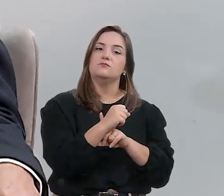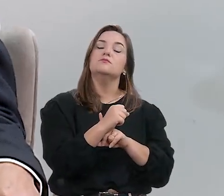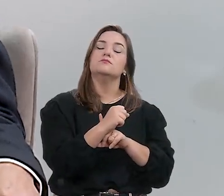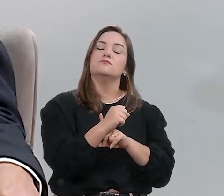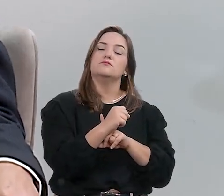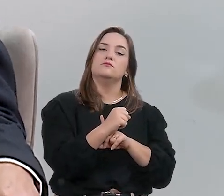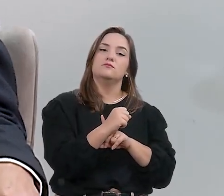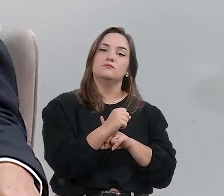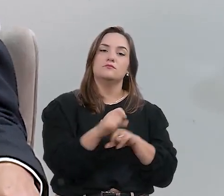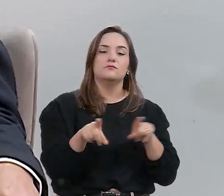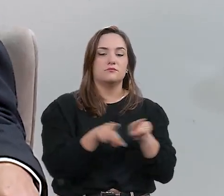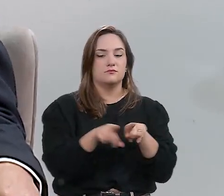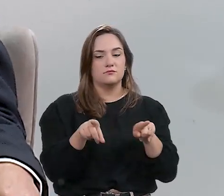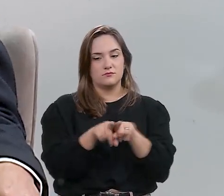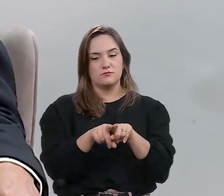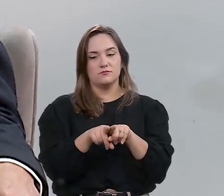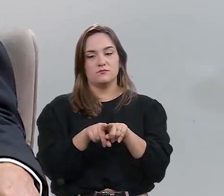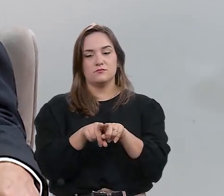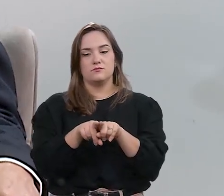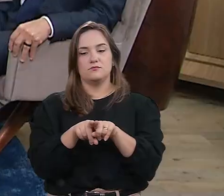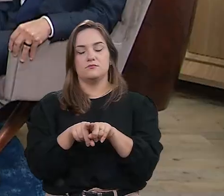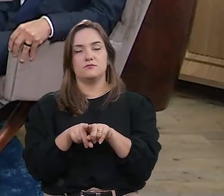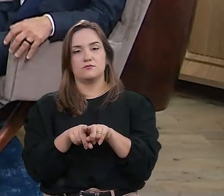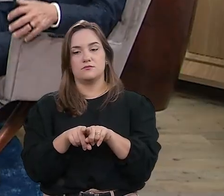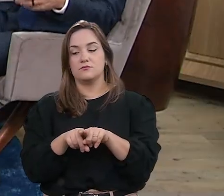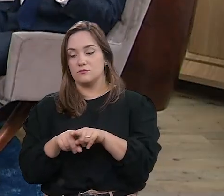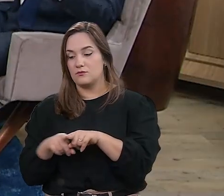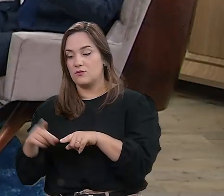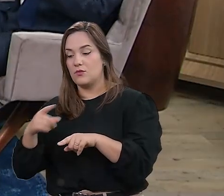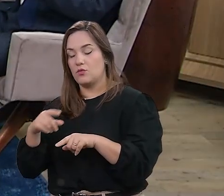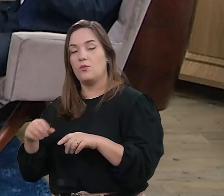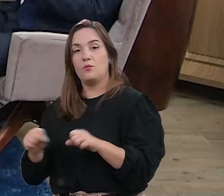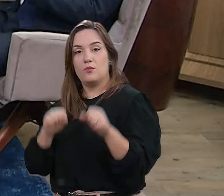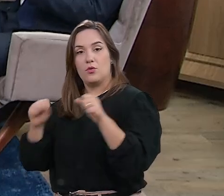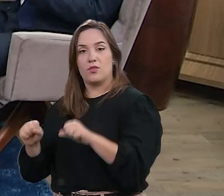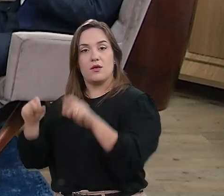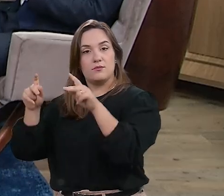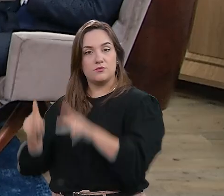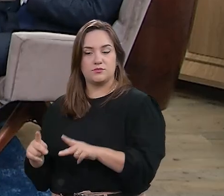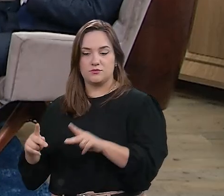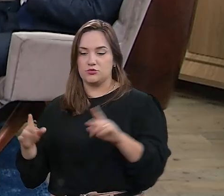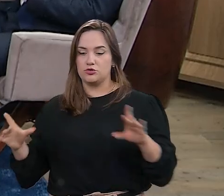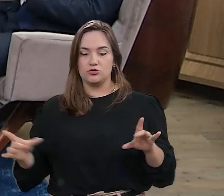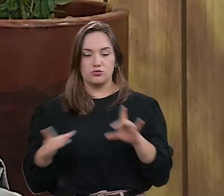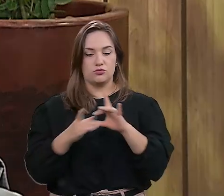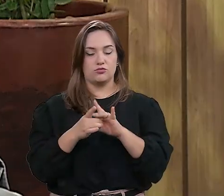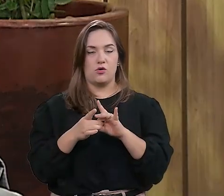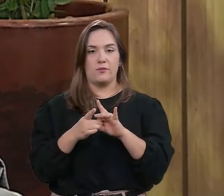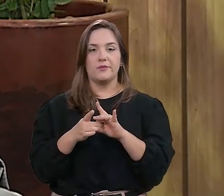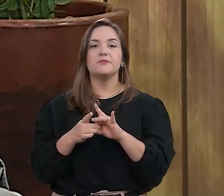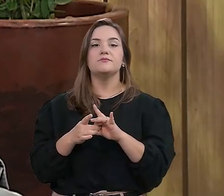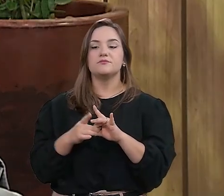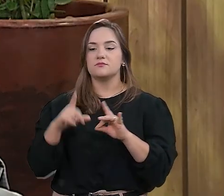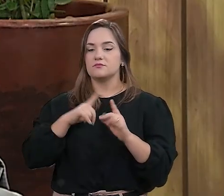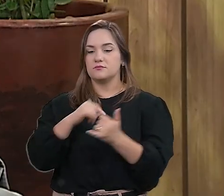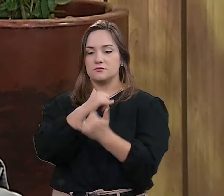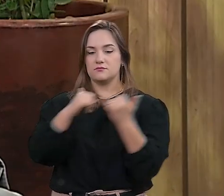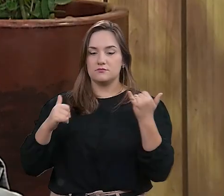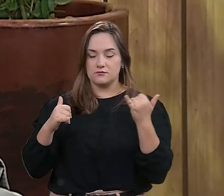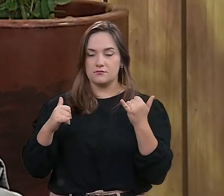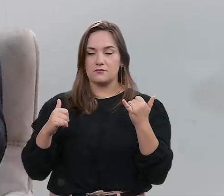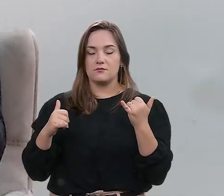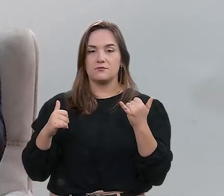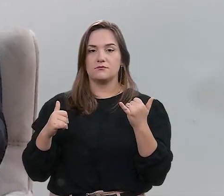e também do poder público. É um conselho paritário, né? Metade dos membros